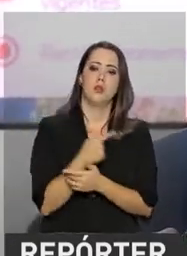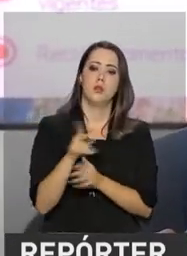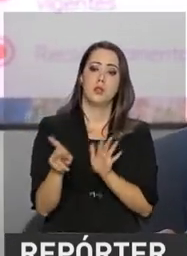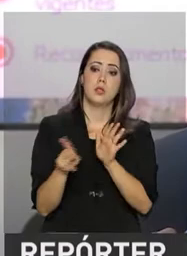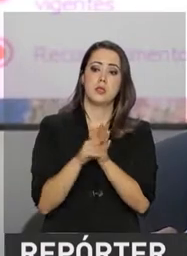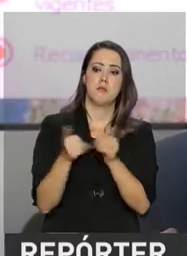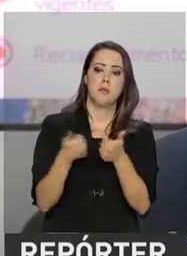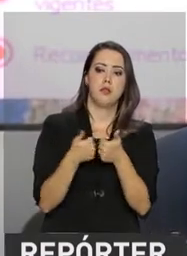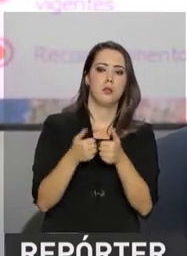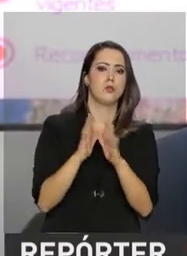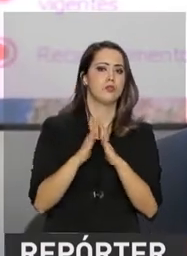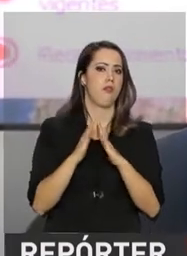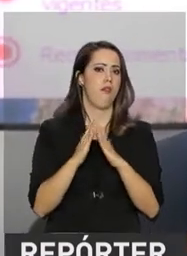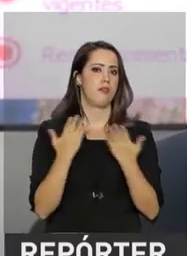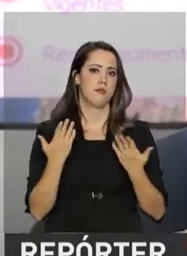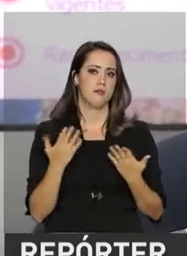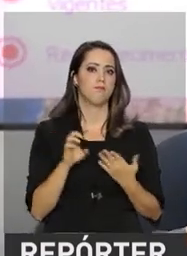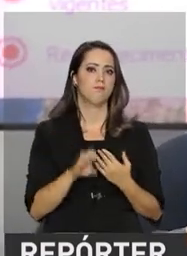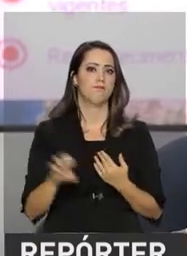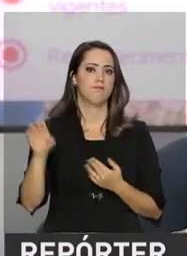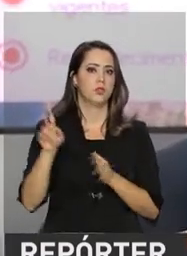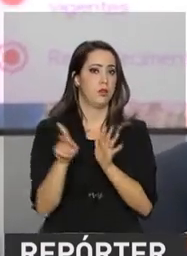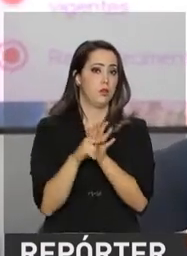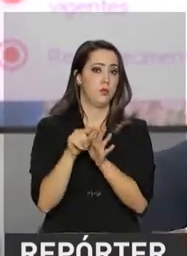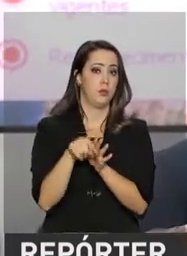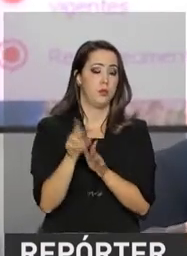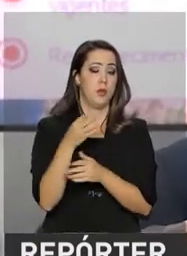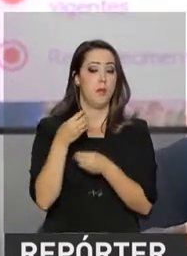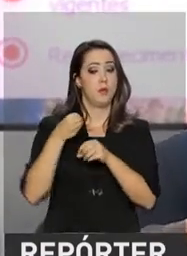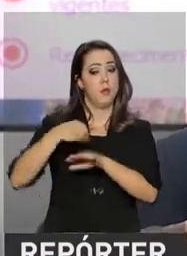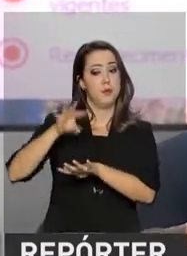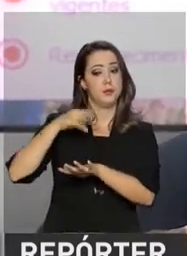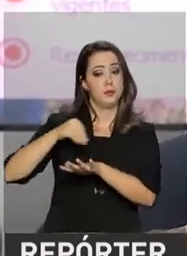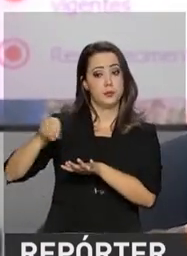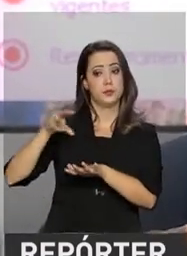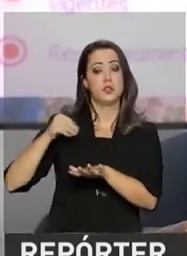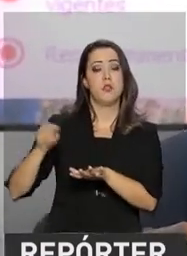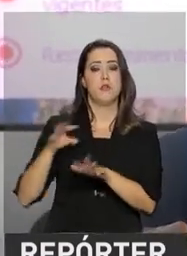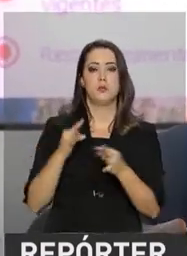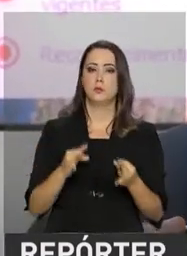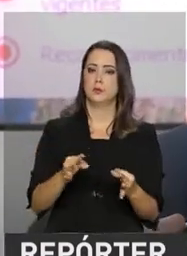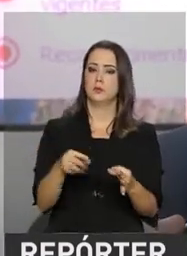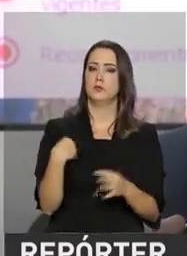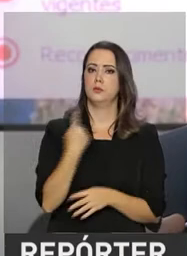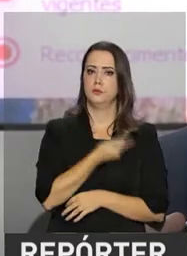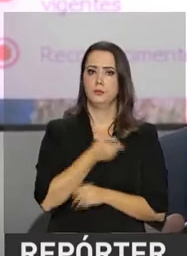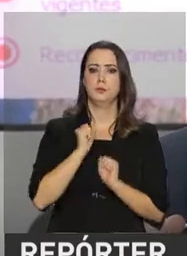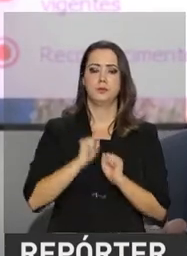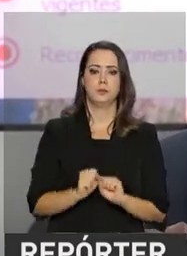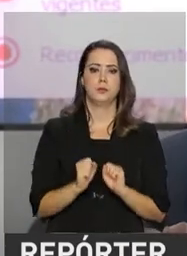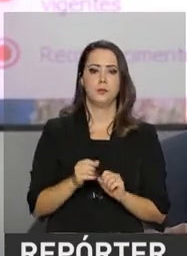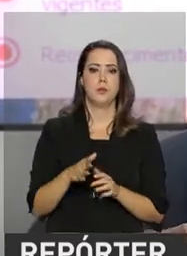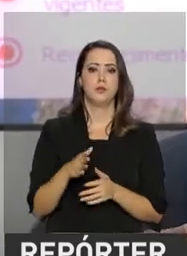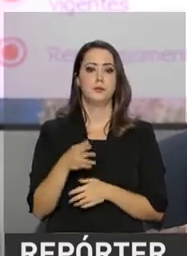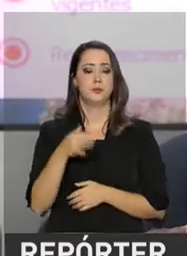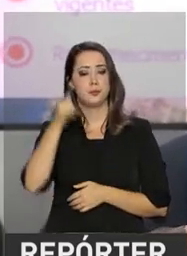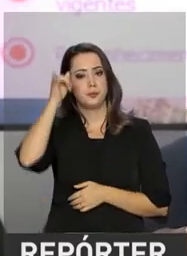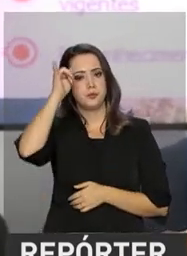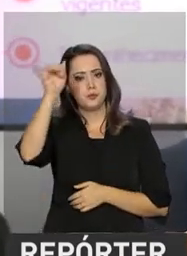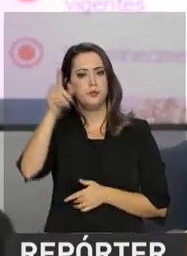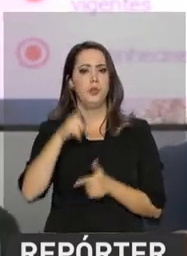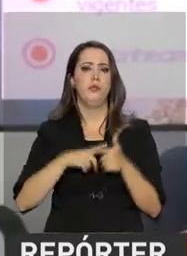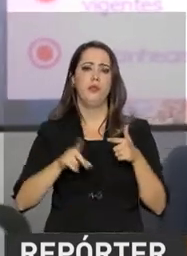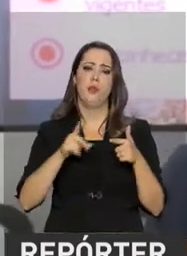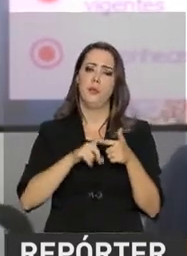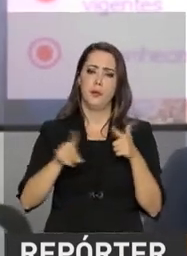seus referidos estados e com isso com a informação com a tecnologia nós possamos a poupar vidas nós possamos